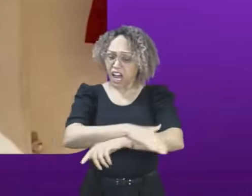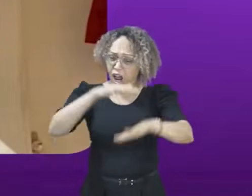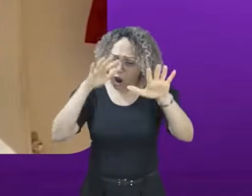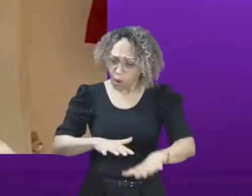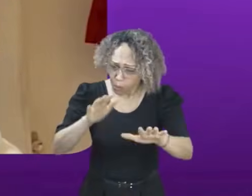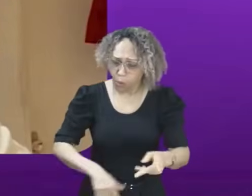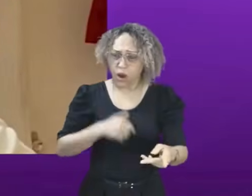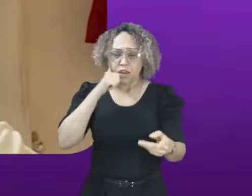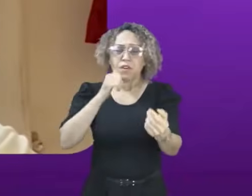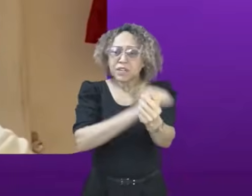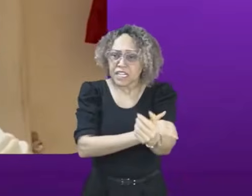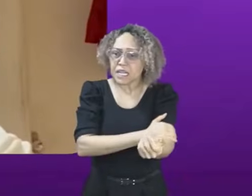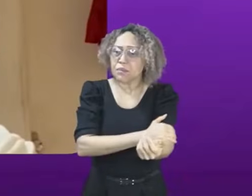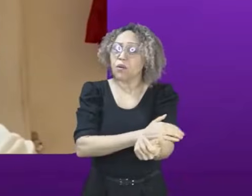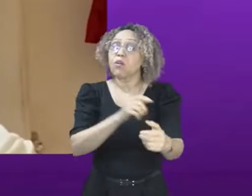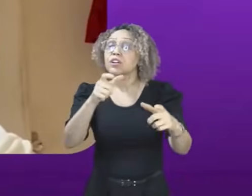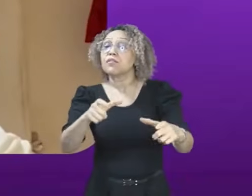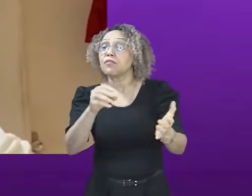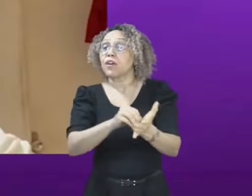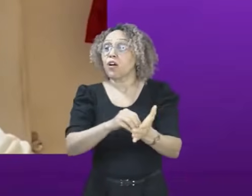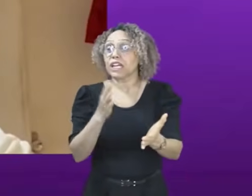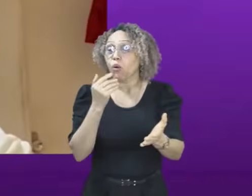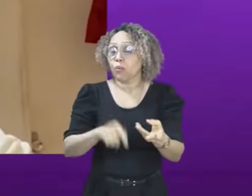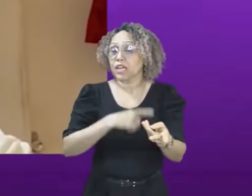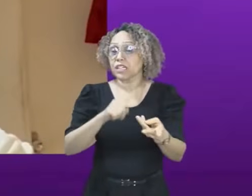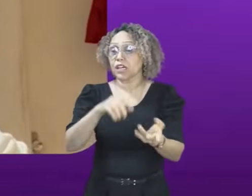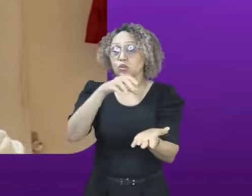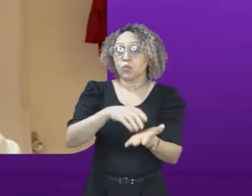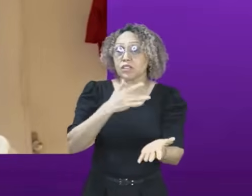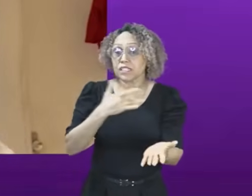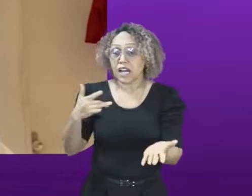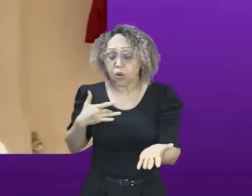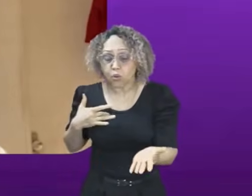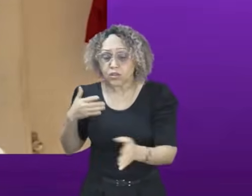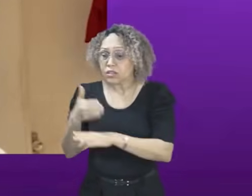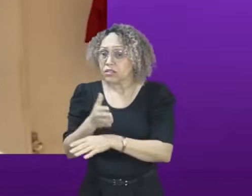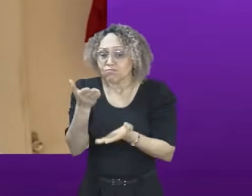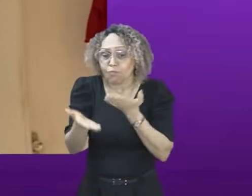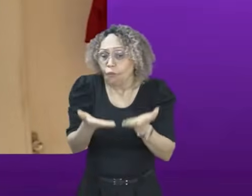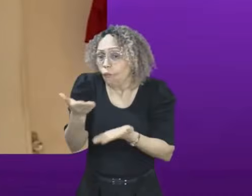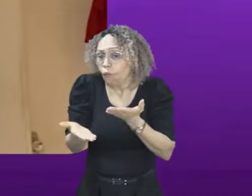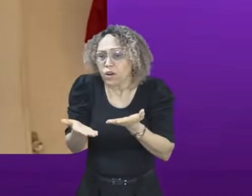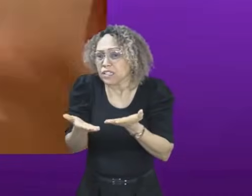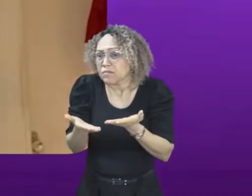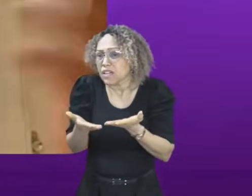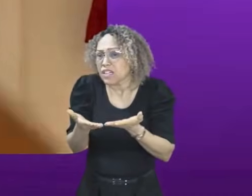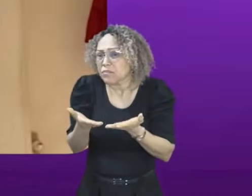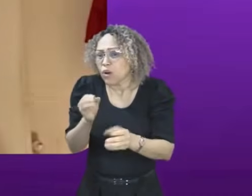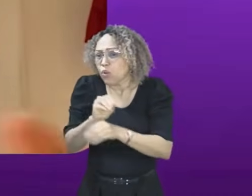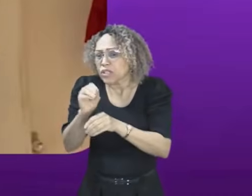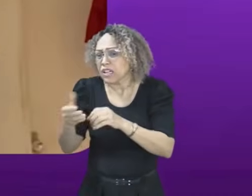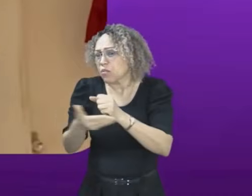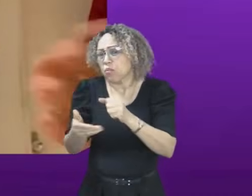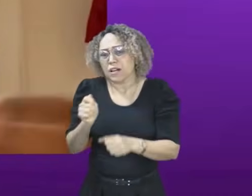posto de saúde, onde a gente não consegue atendimento para procedimentos básicos ainda, e isso estando em